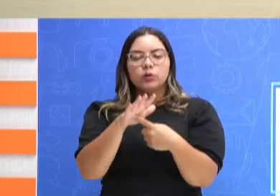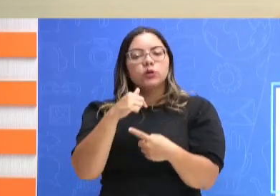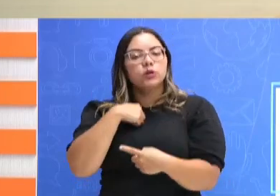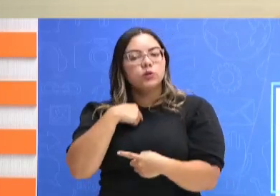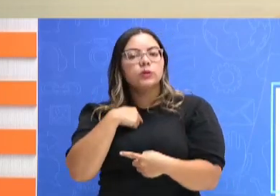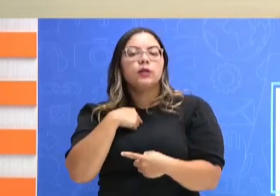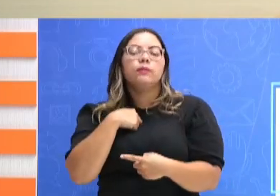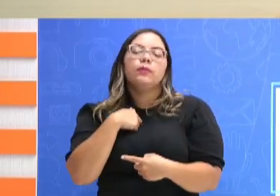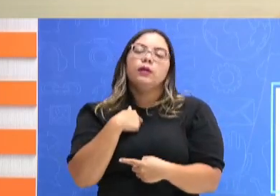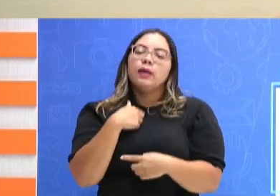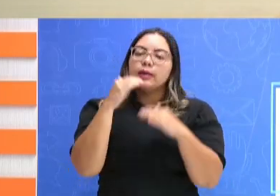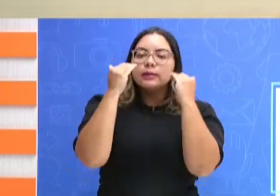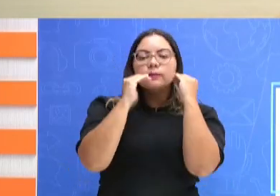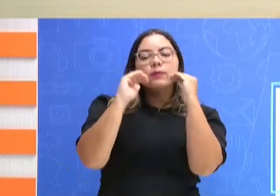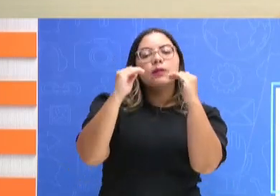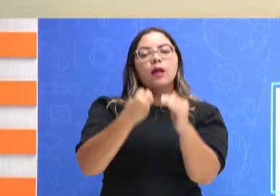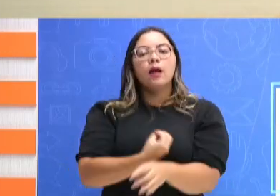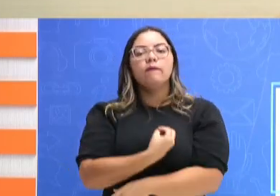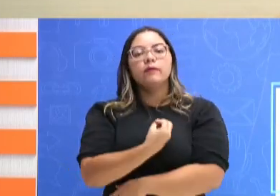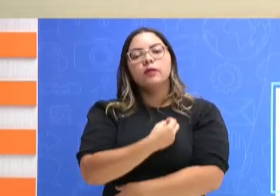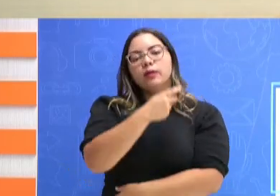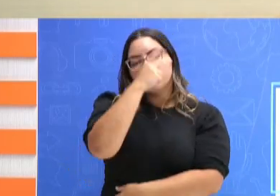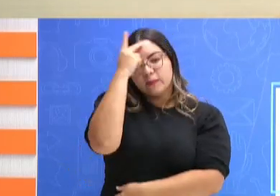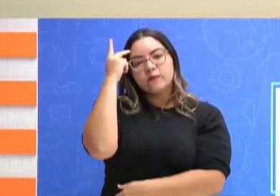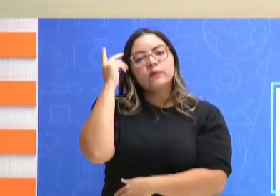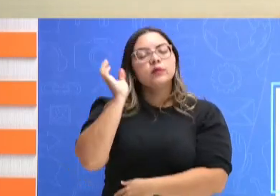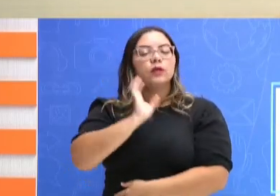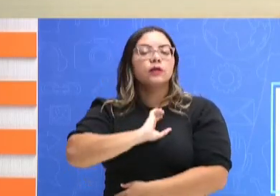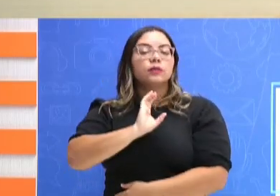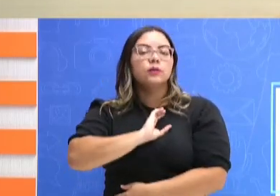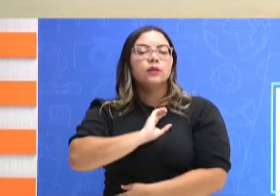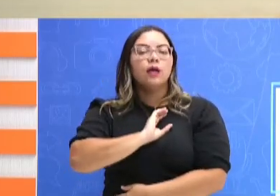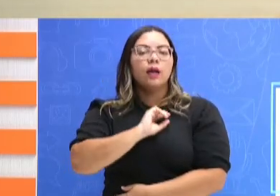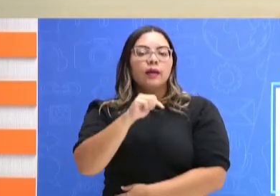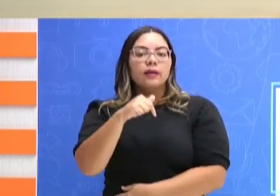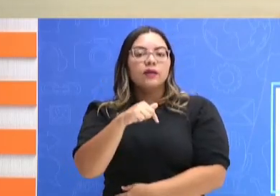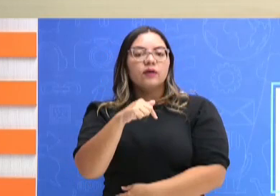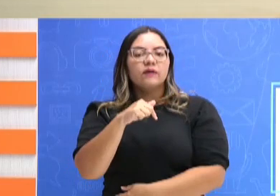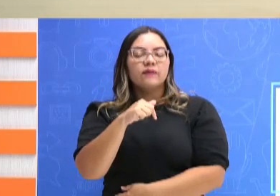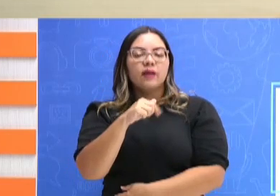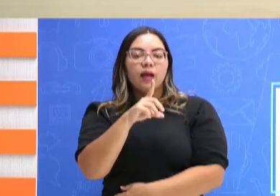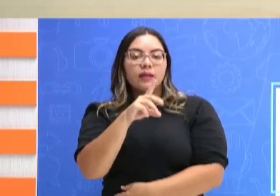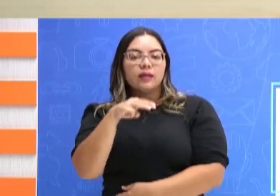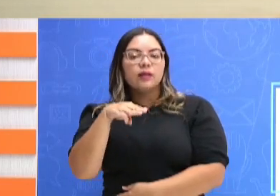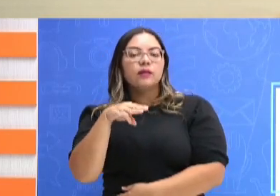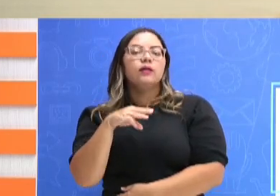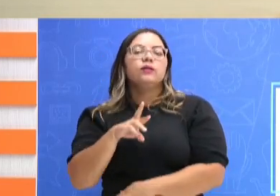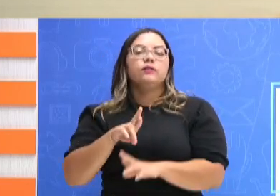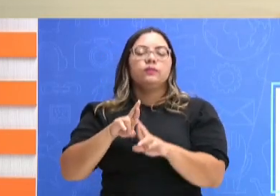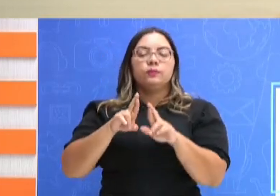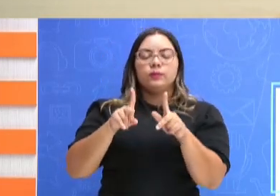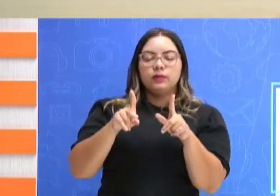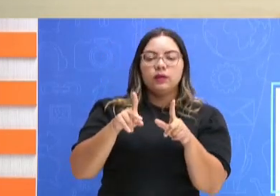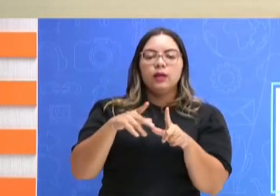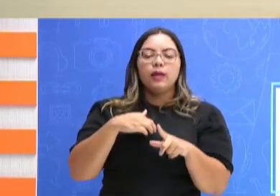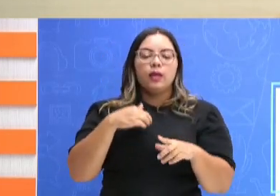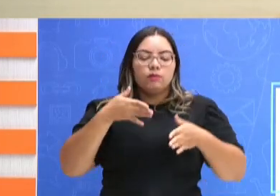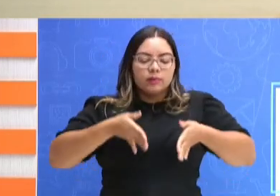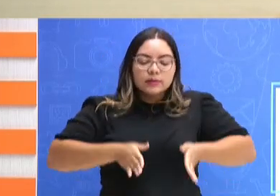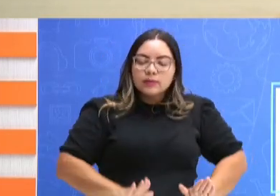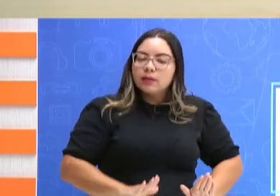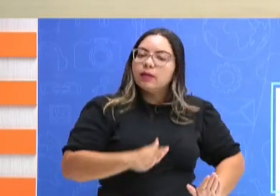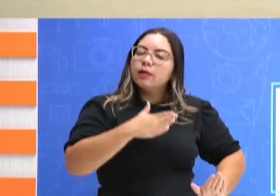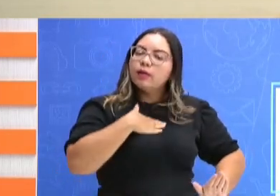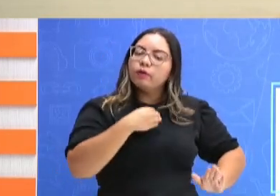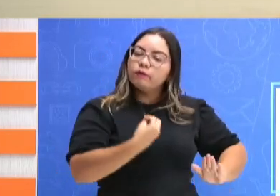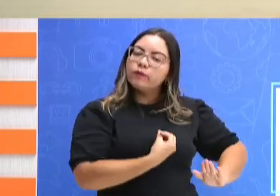priorizei a vida da população caxiense. E aí, aonde vem? Que a nossa administração é transparente. Nasci e moro na casa em que eu